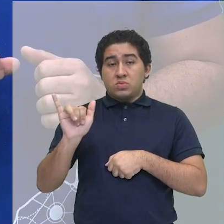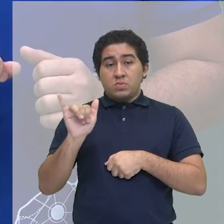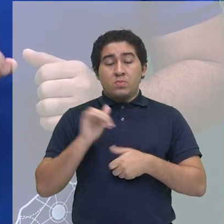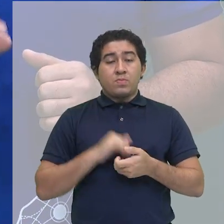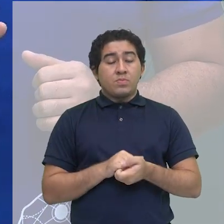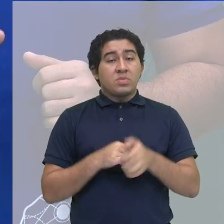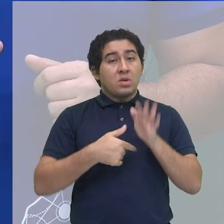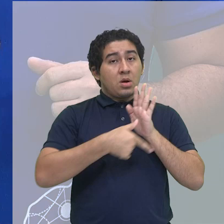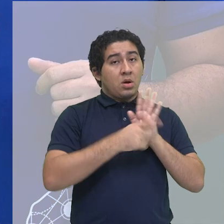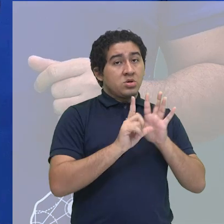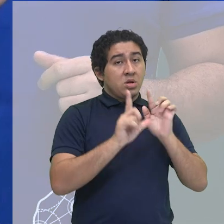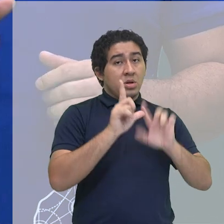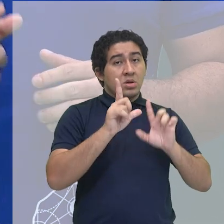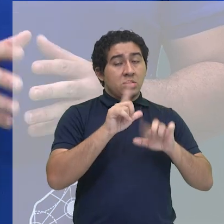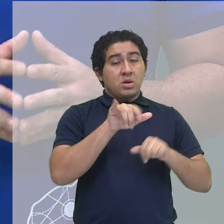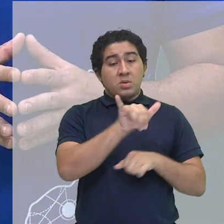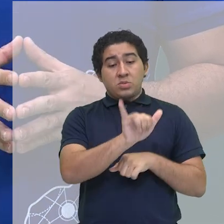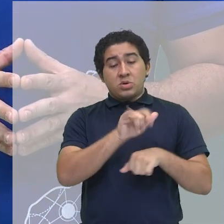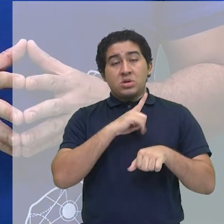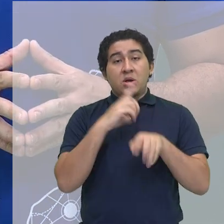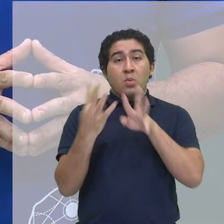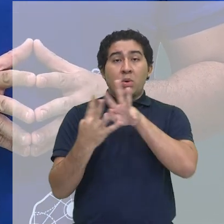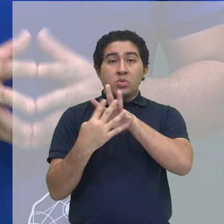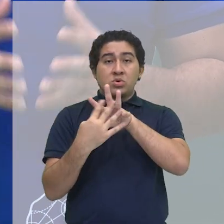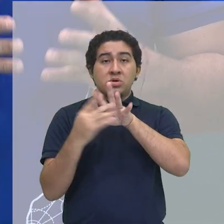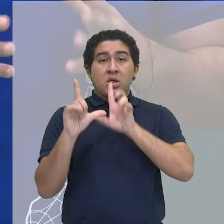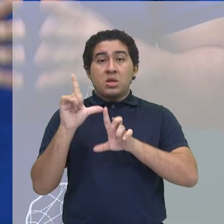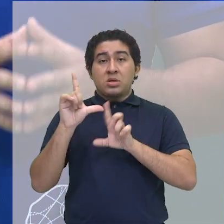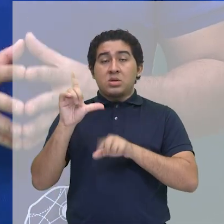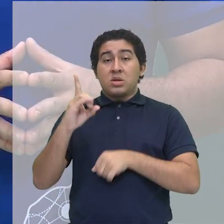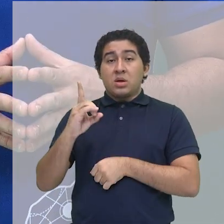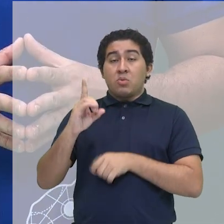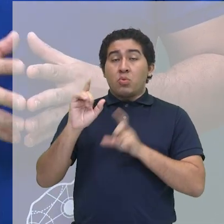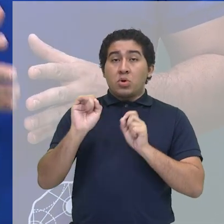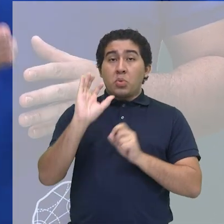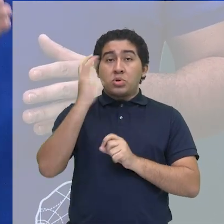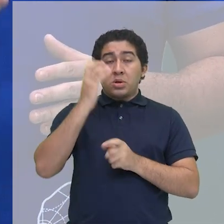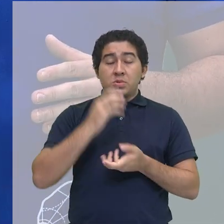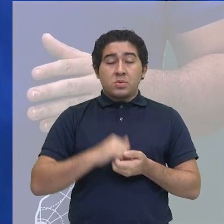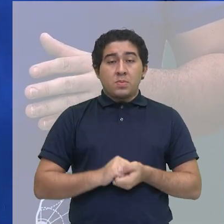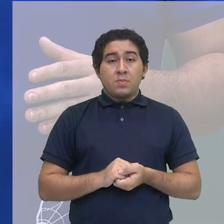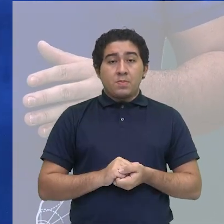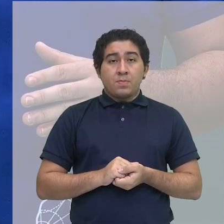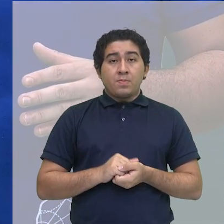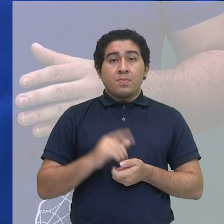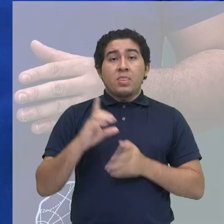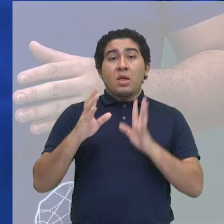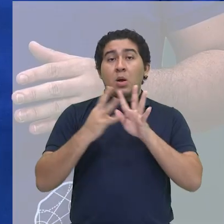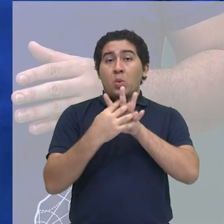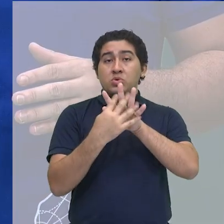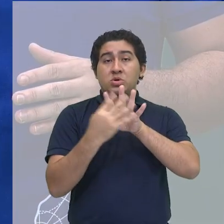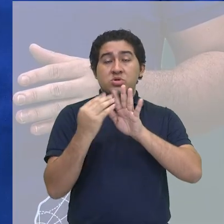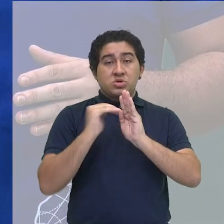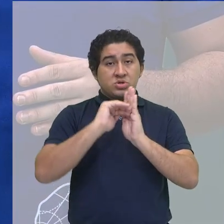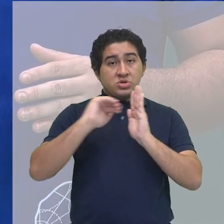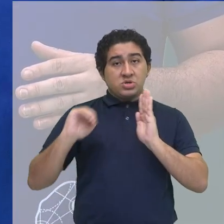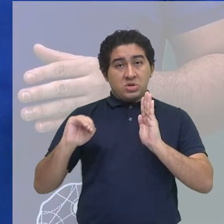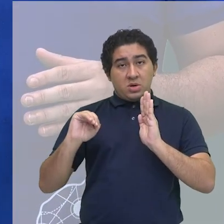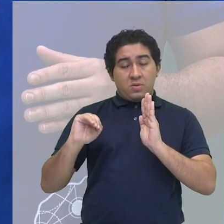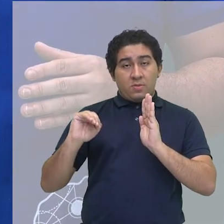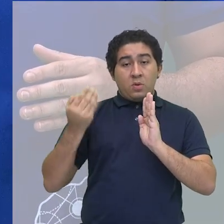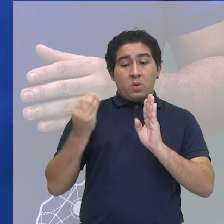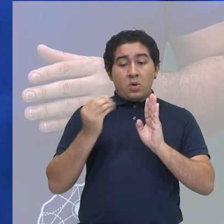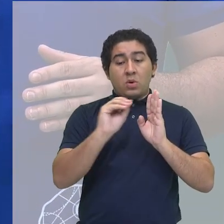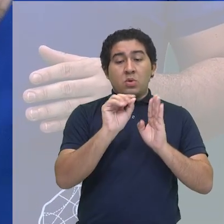y, nós temos uma consoante, o d. O que eu vou fazer? Eu vou retirar este y